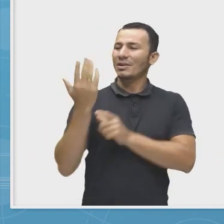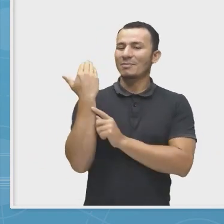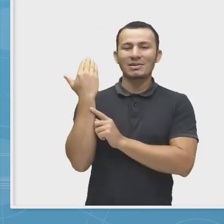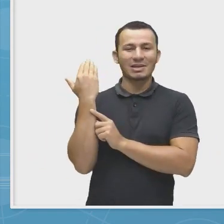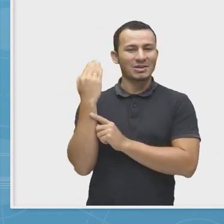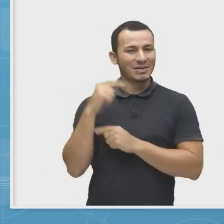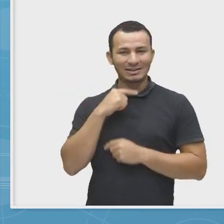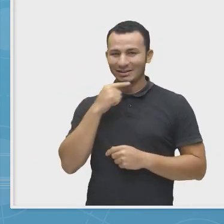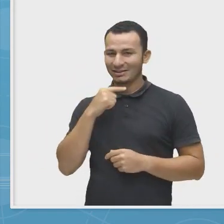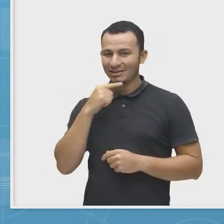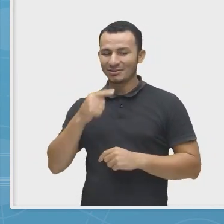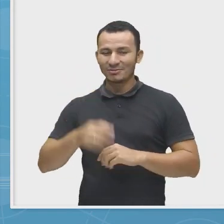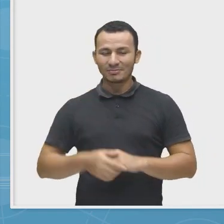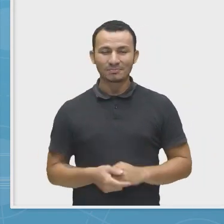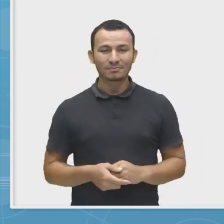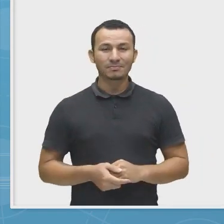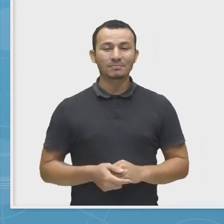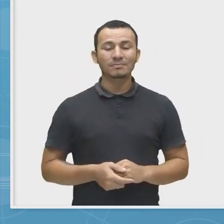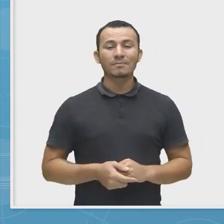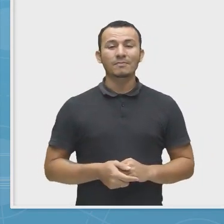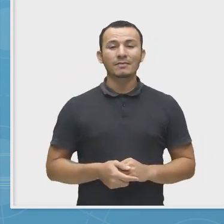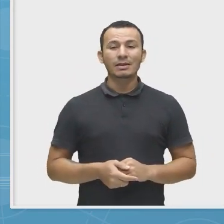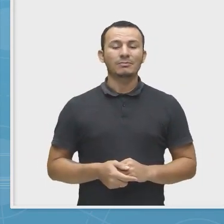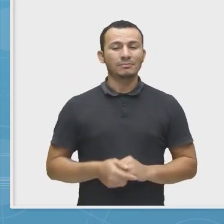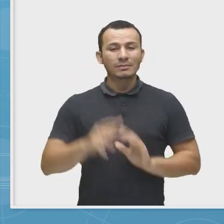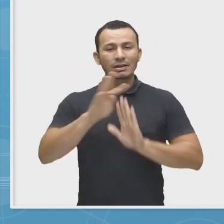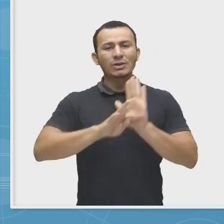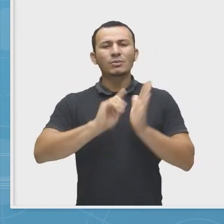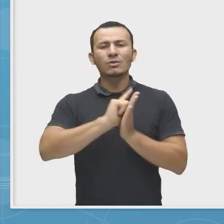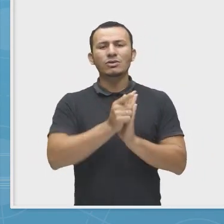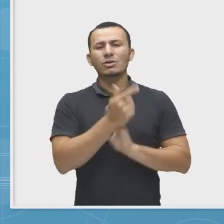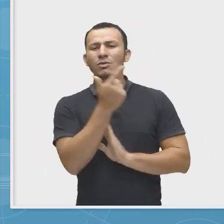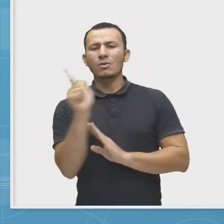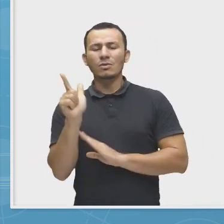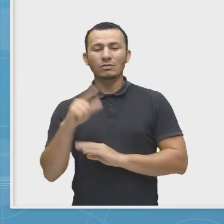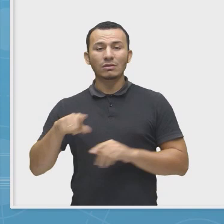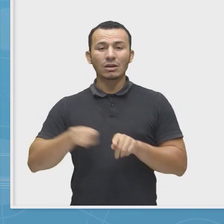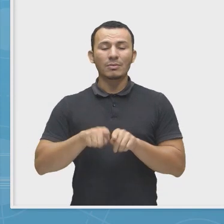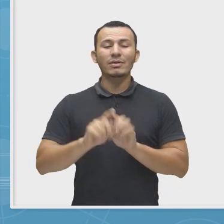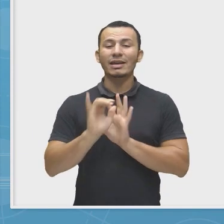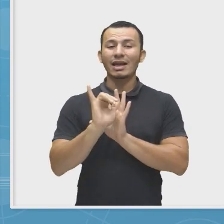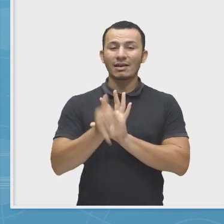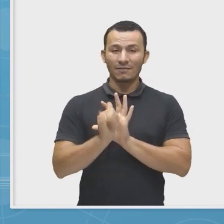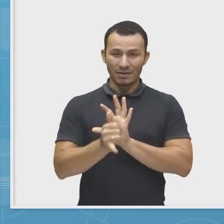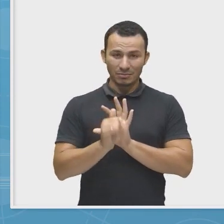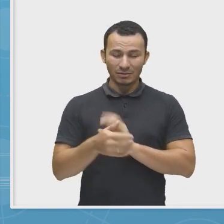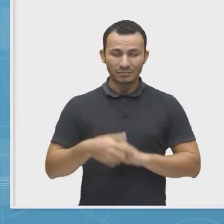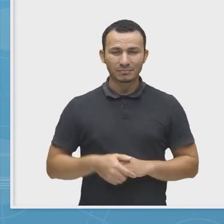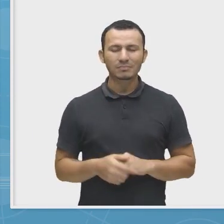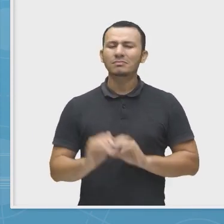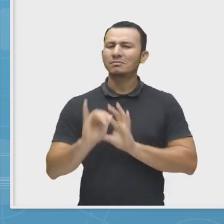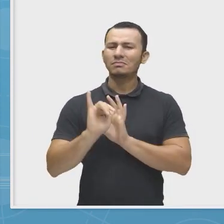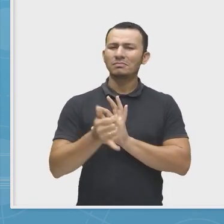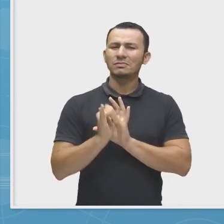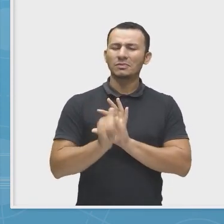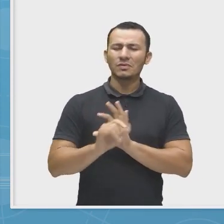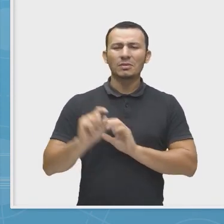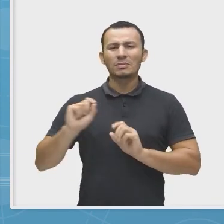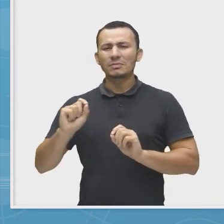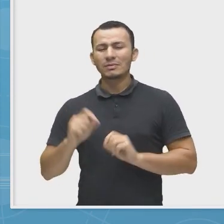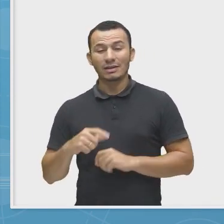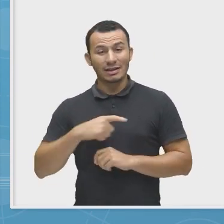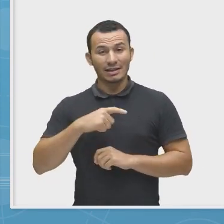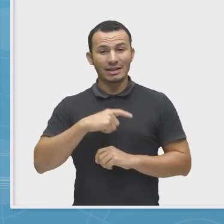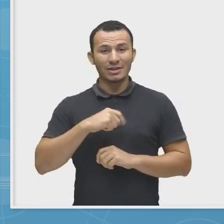ok? E um outro gênero textual também que nós vamos ver é a fábula. A fábula, ela é um gênero textual